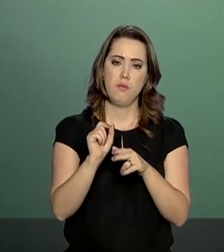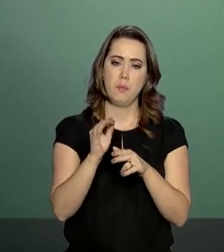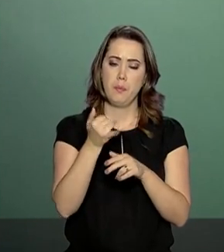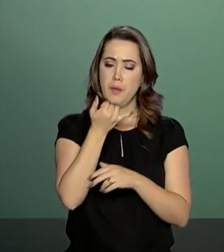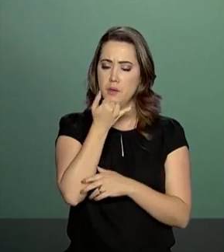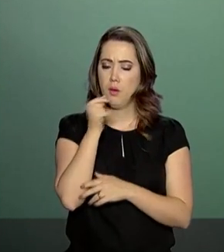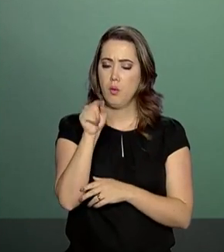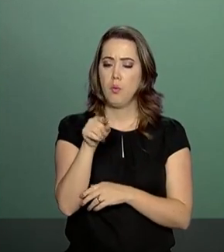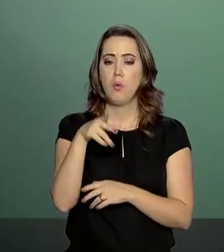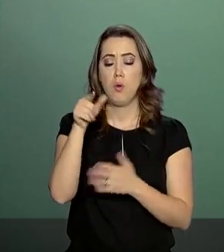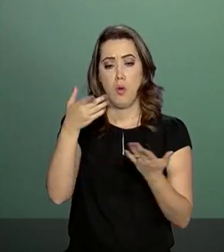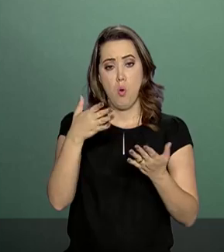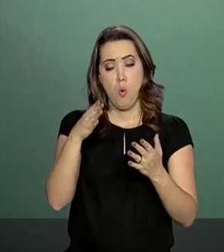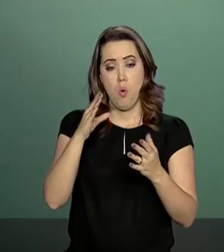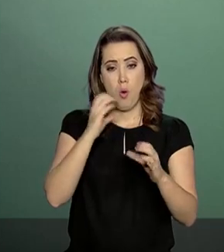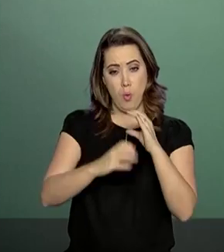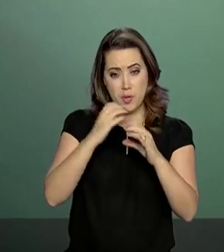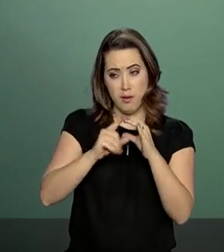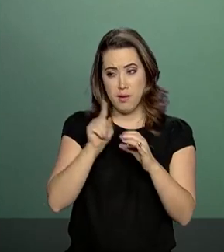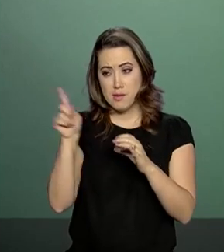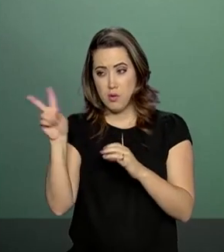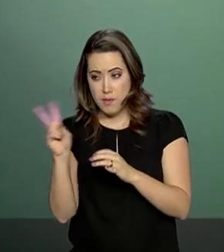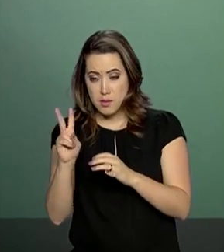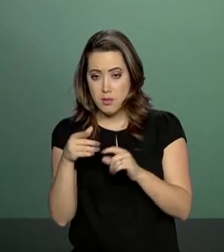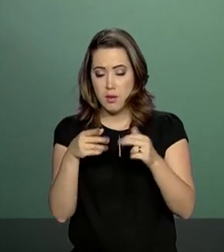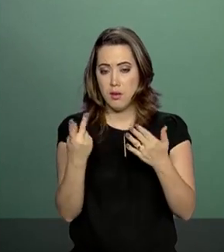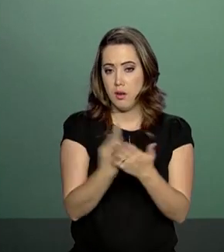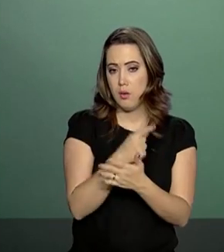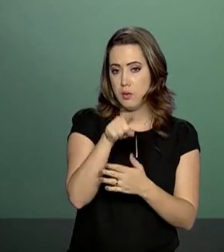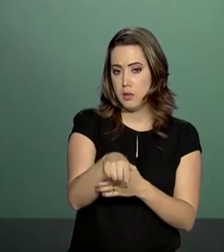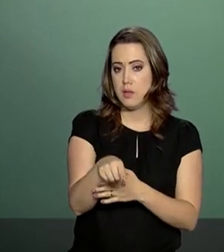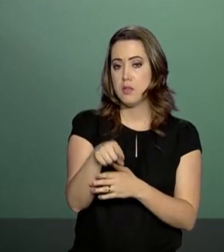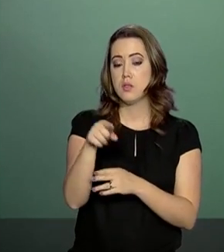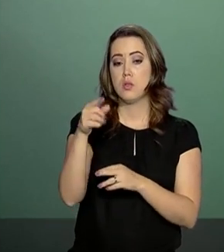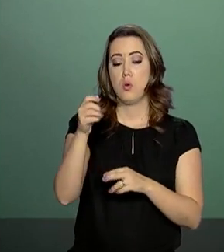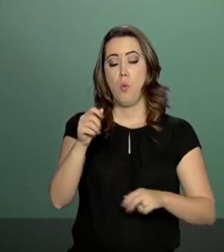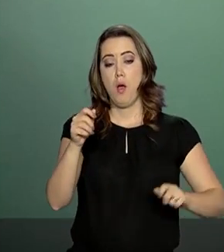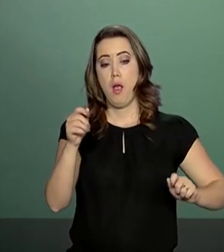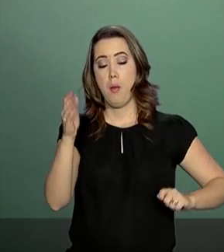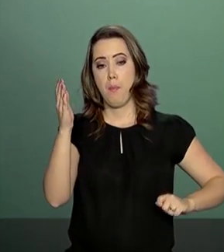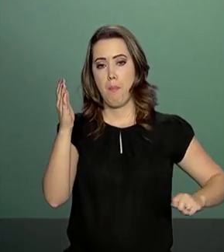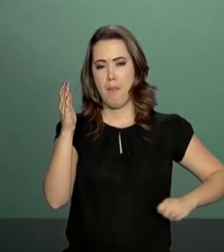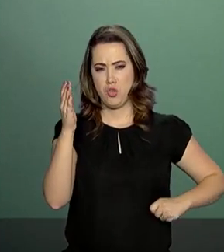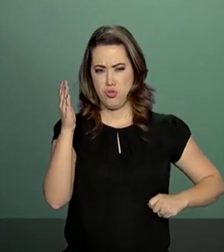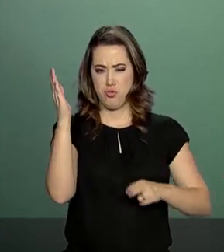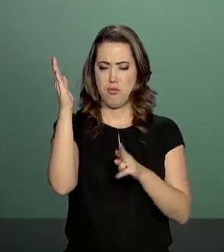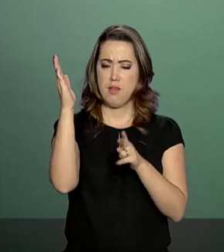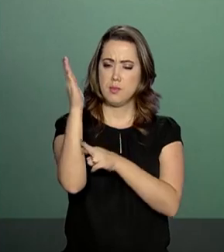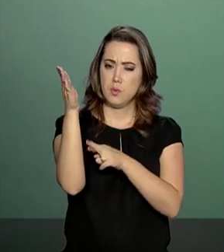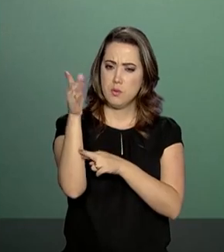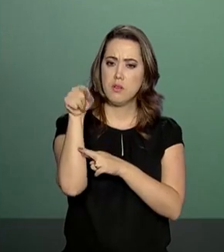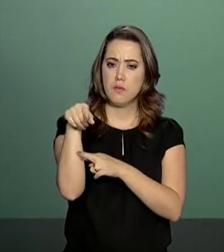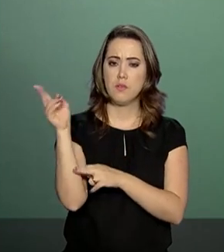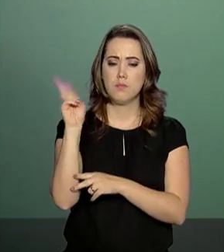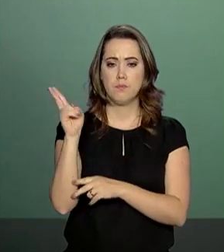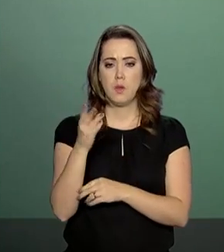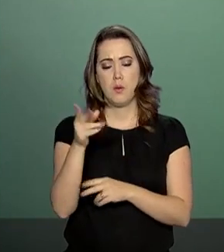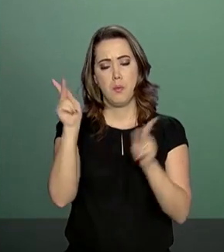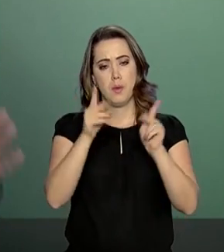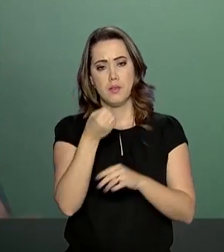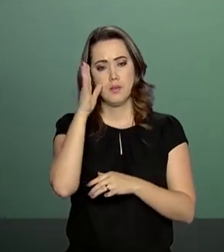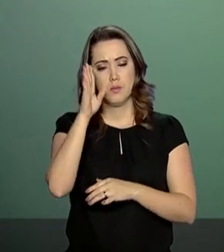Embaixadora designada aqui no Brasil eh tendo como agente brasileiro o ministério das relações exteriores gente paz e